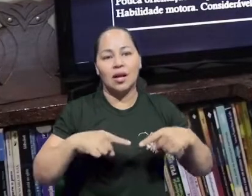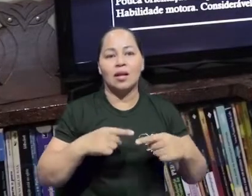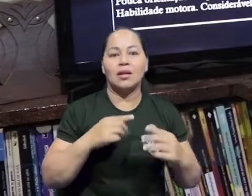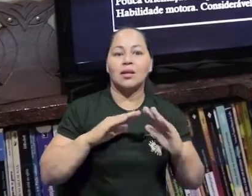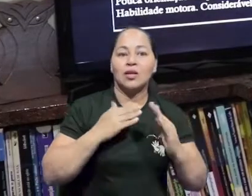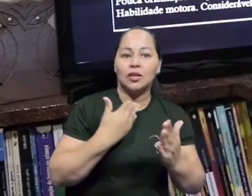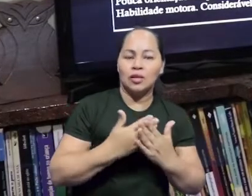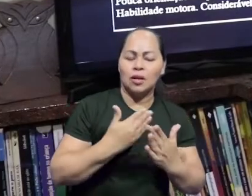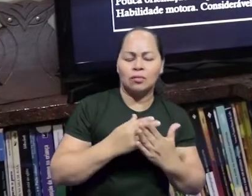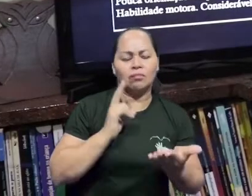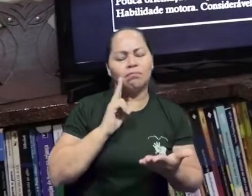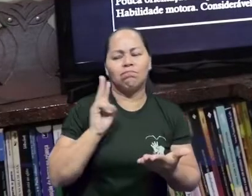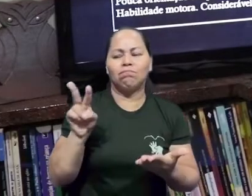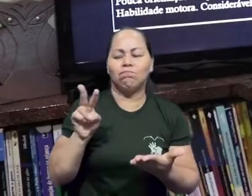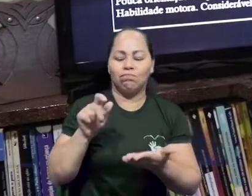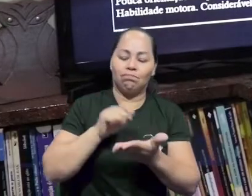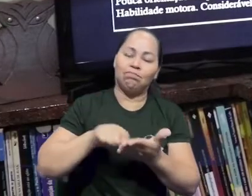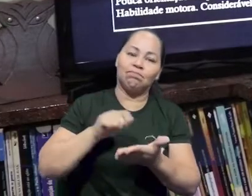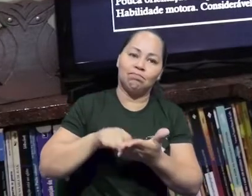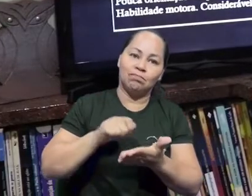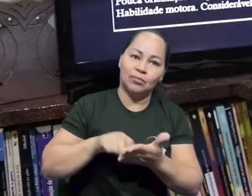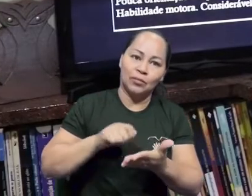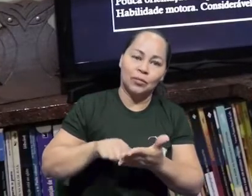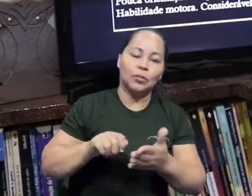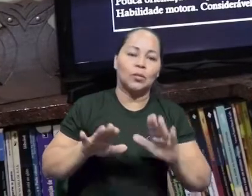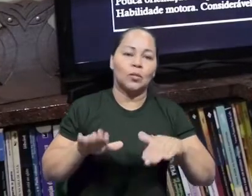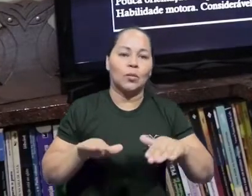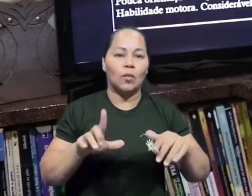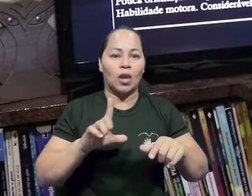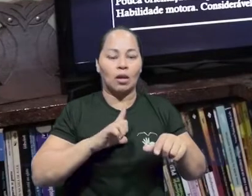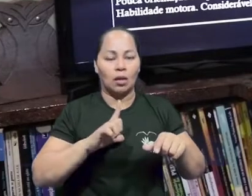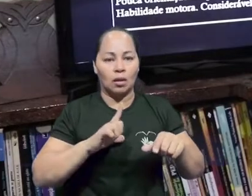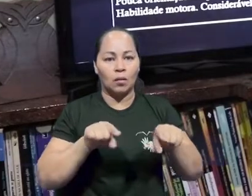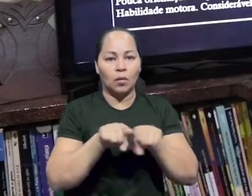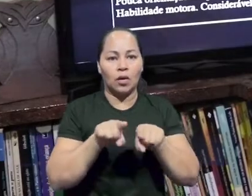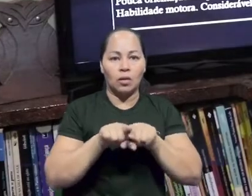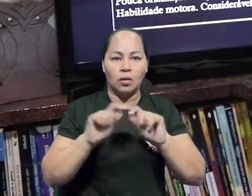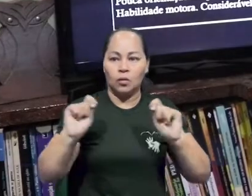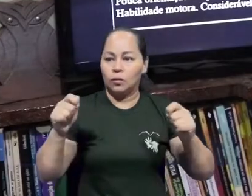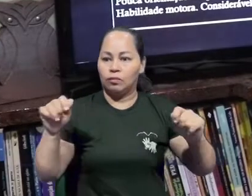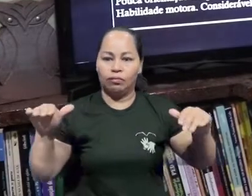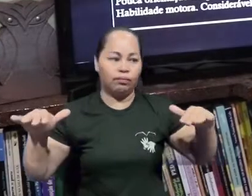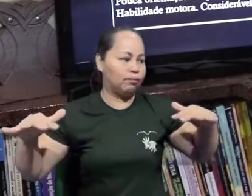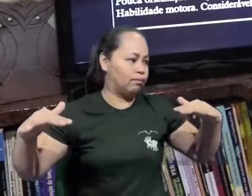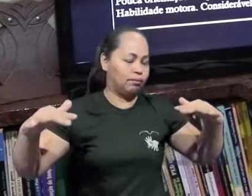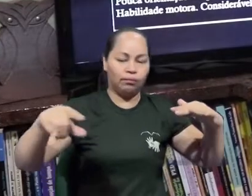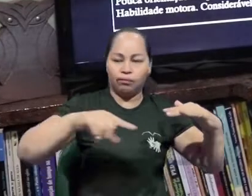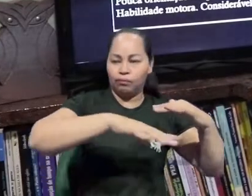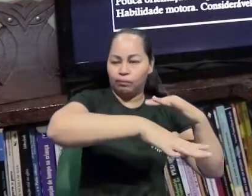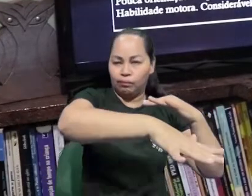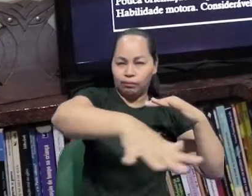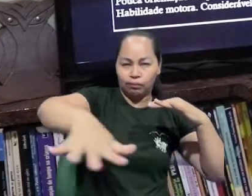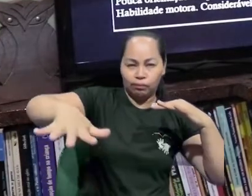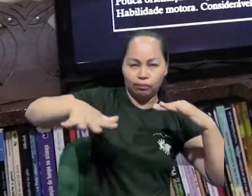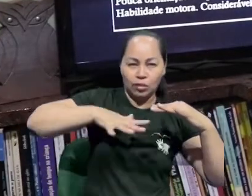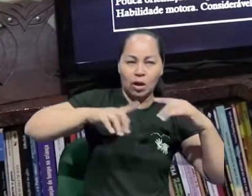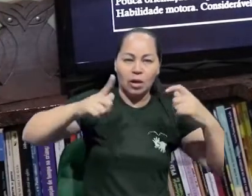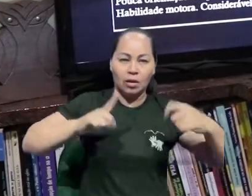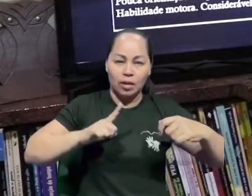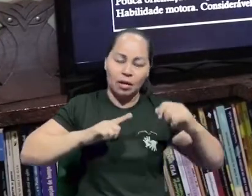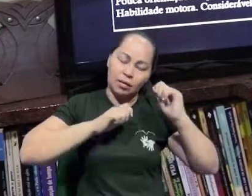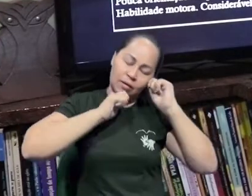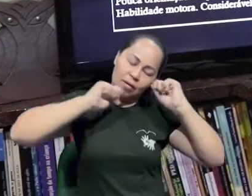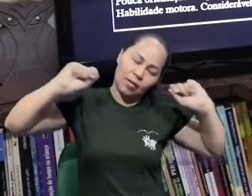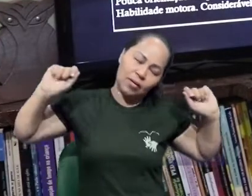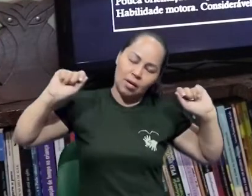fazer a avaliação inicial, né? Pouca orientação temporal e espacial, né? Pouquíssima. Então ele sabe que tem que